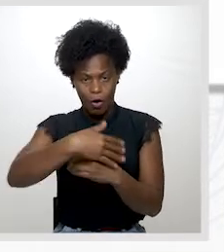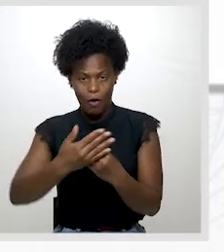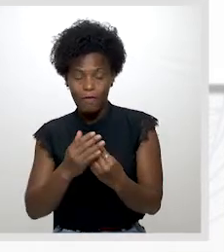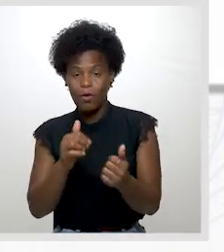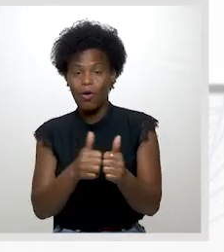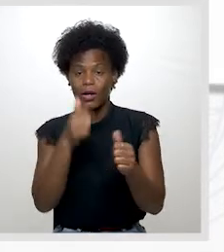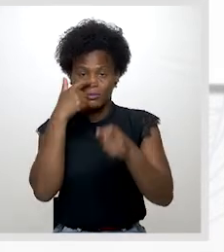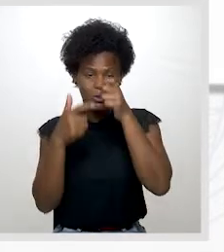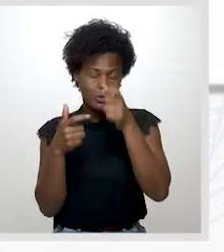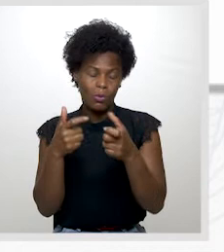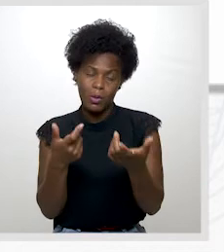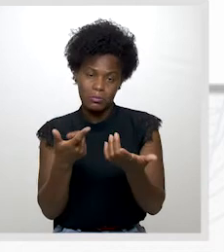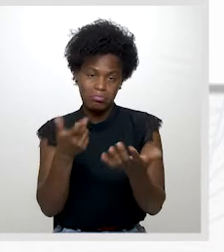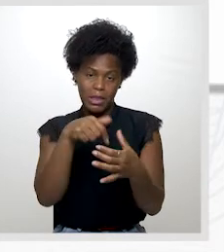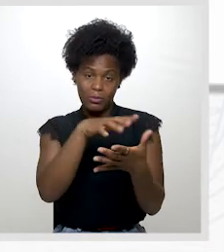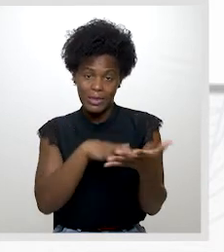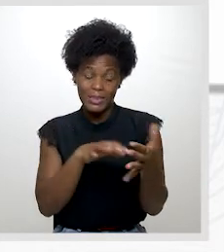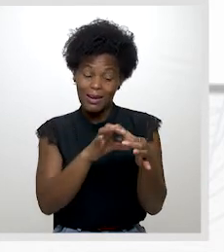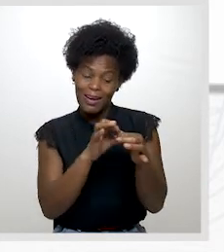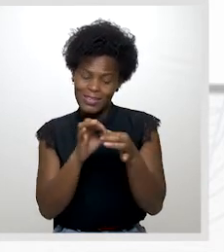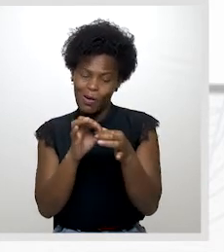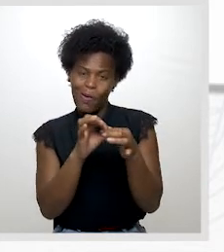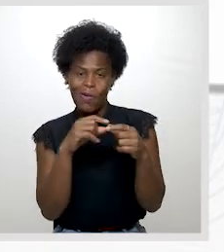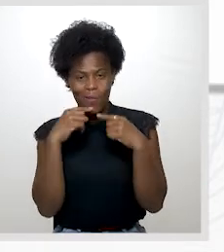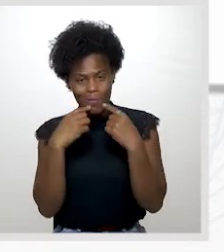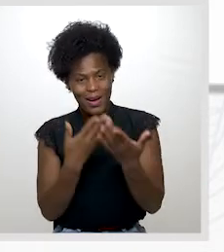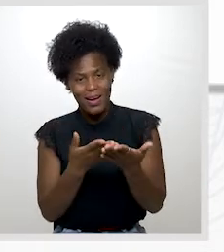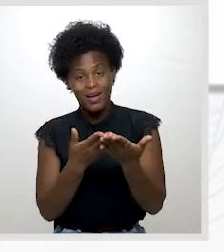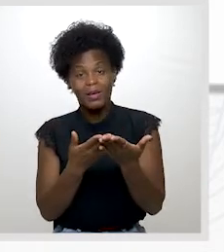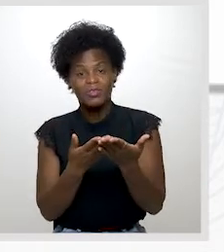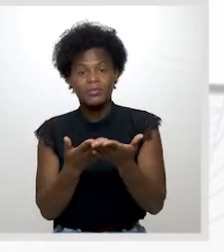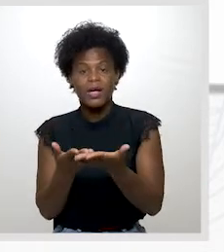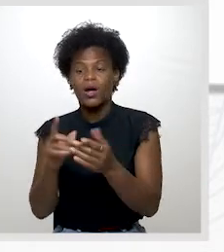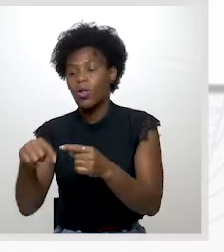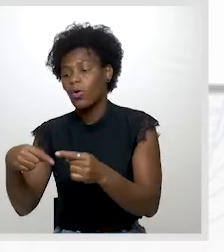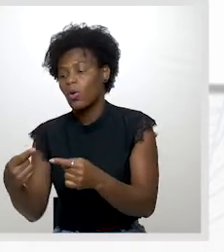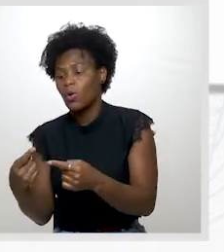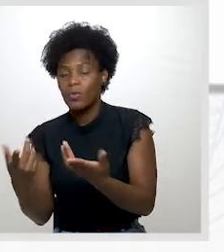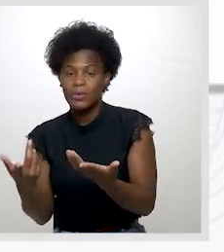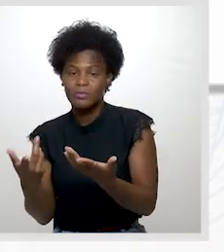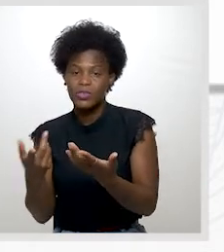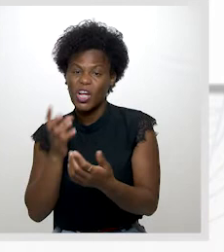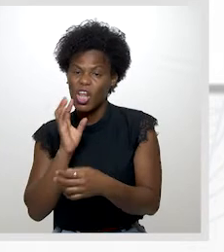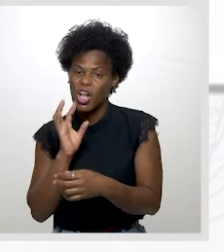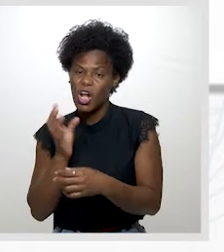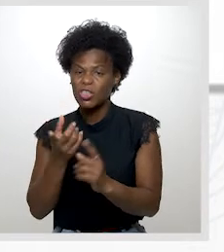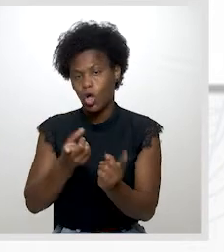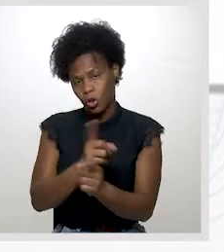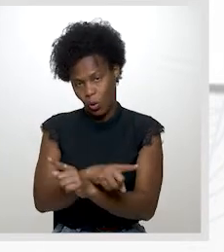emocionalmente com as personagens com quem cria uma relação empática, remetendo para as outras uma toada irônica.